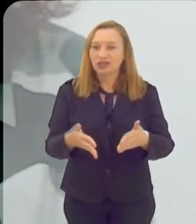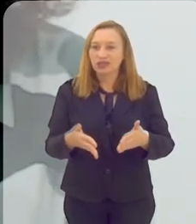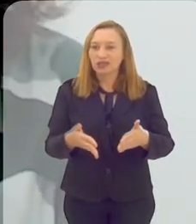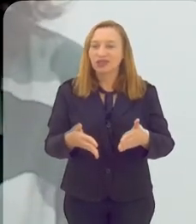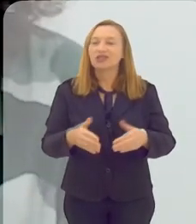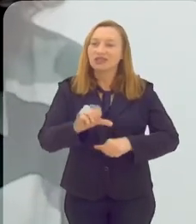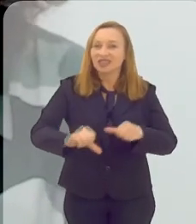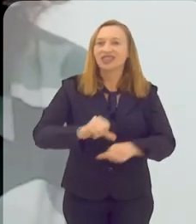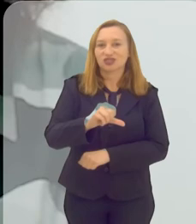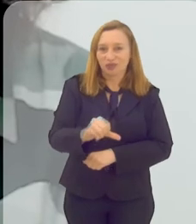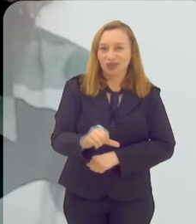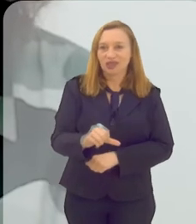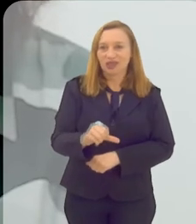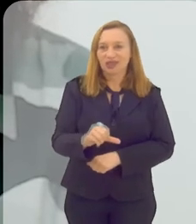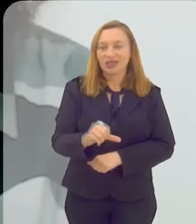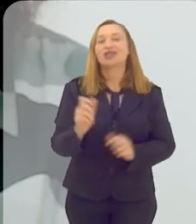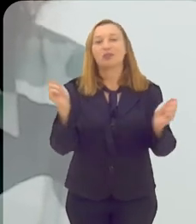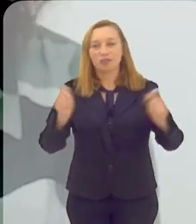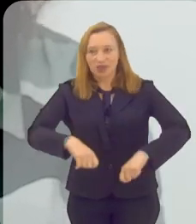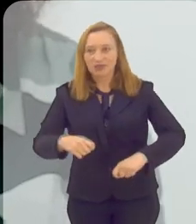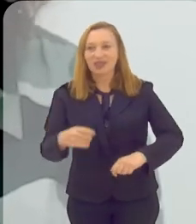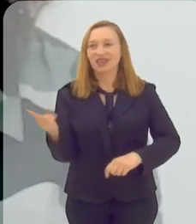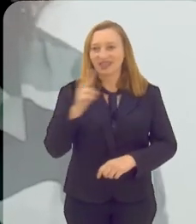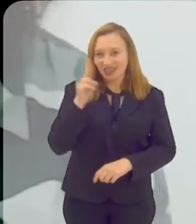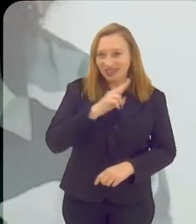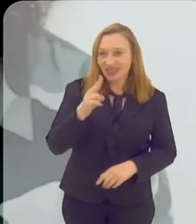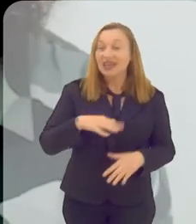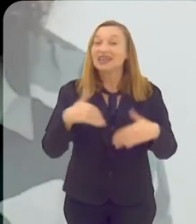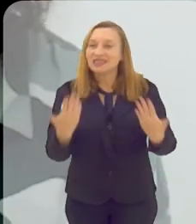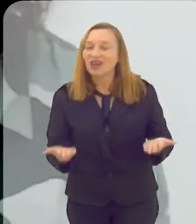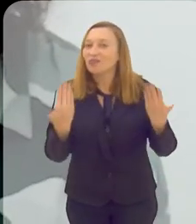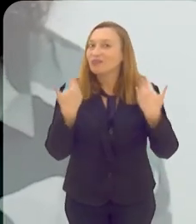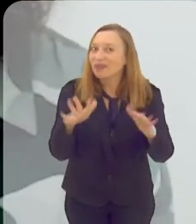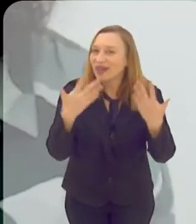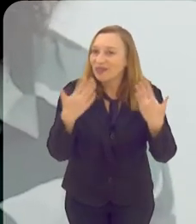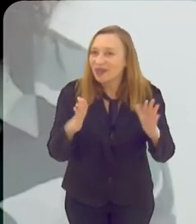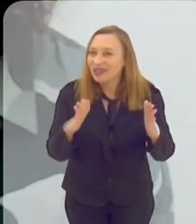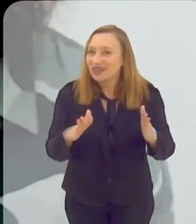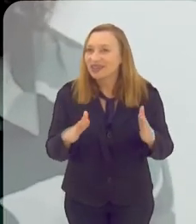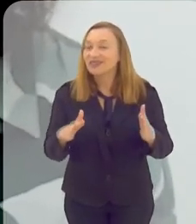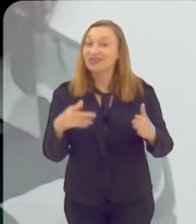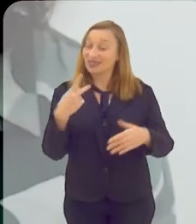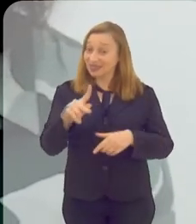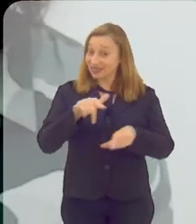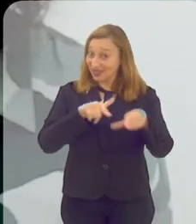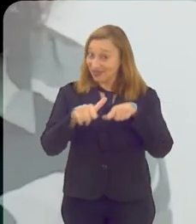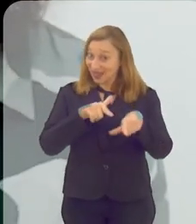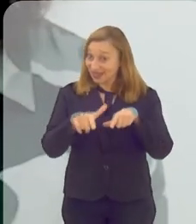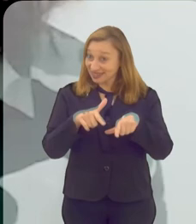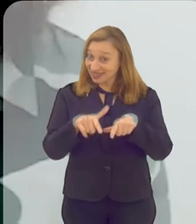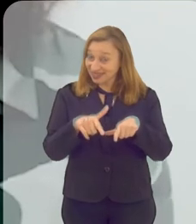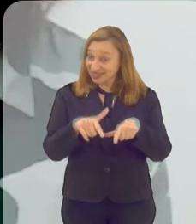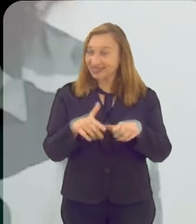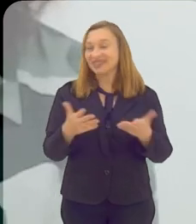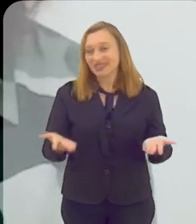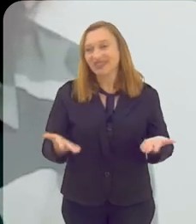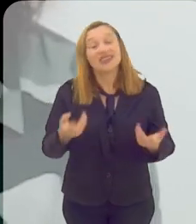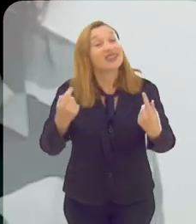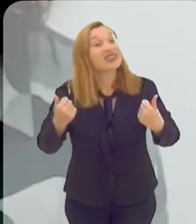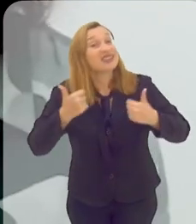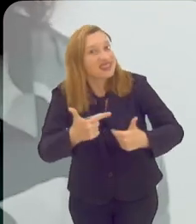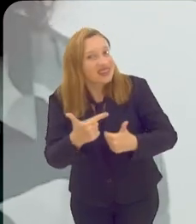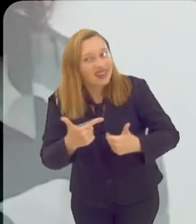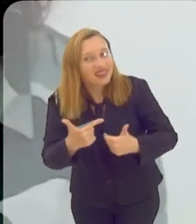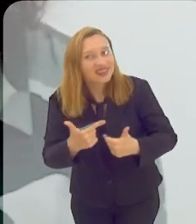que gera transformação, né? Gera essa possibilidade de aceleração. Então, parabéns aí pela sua missão